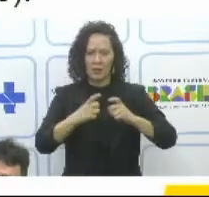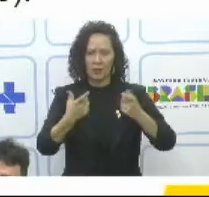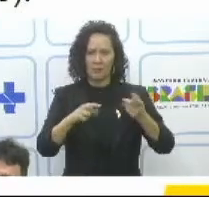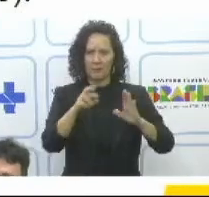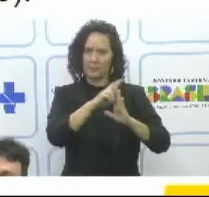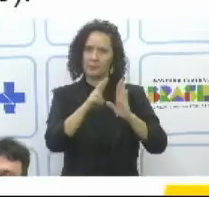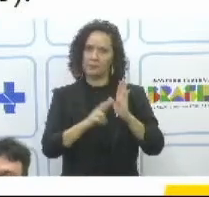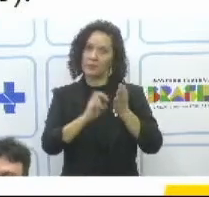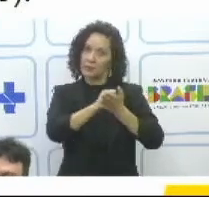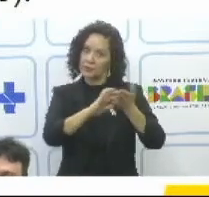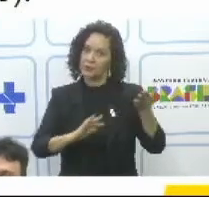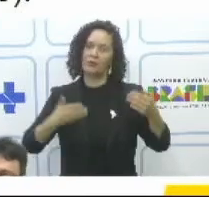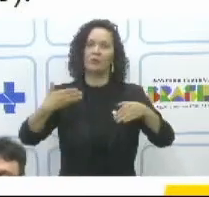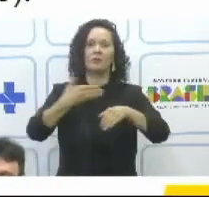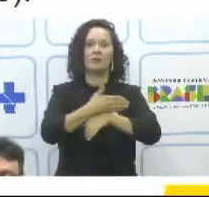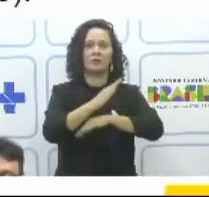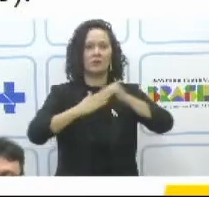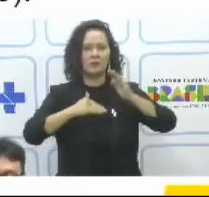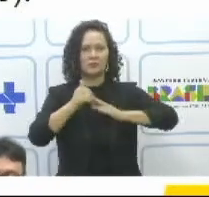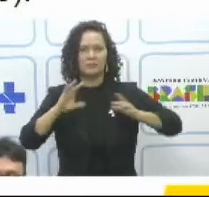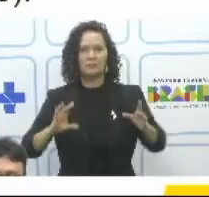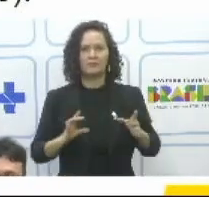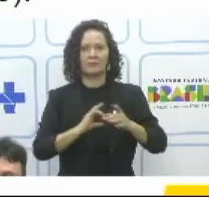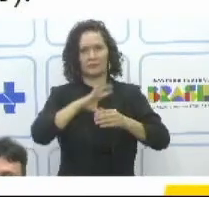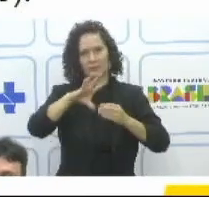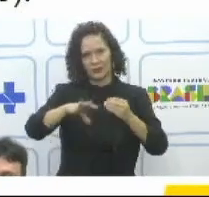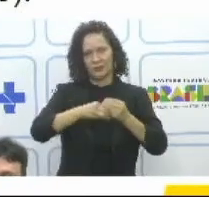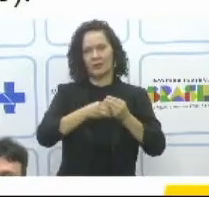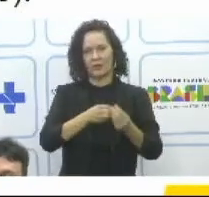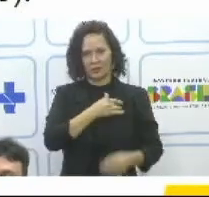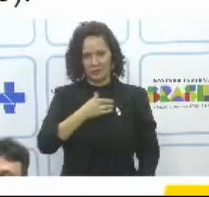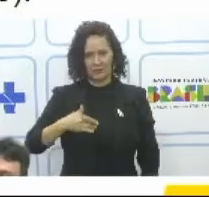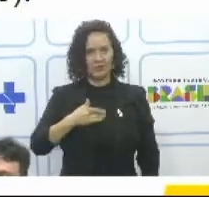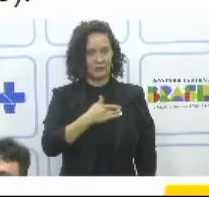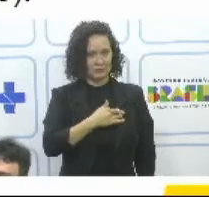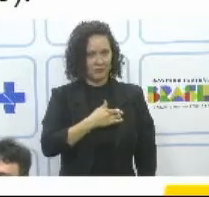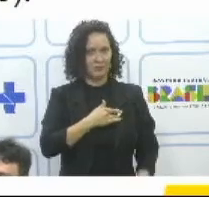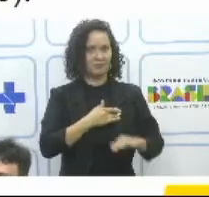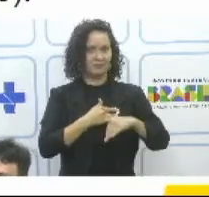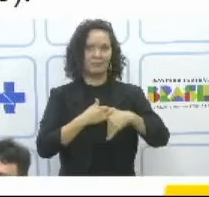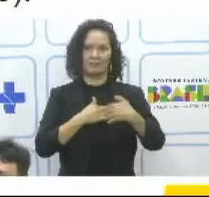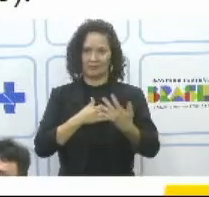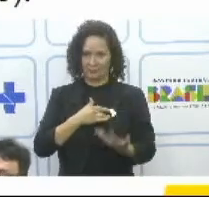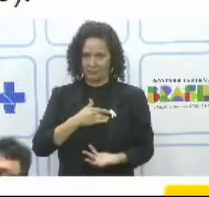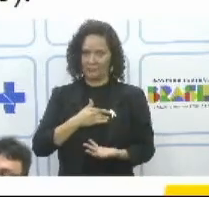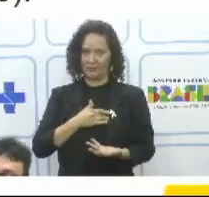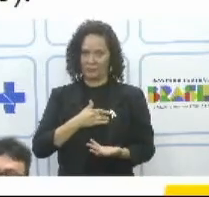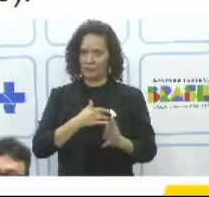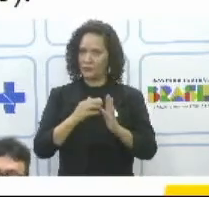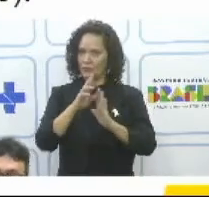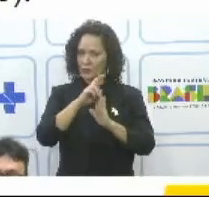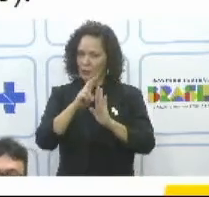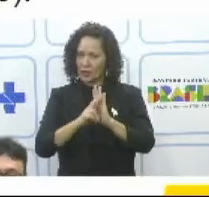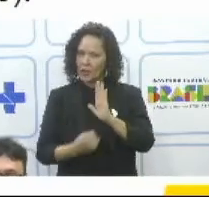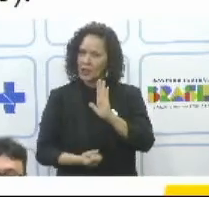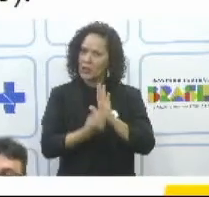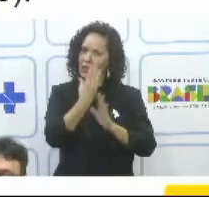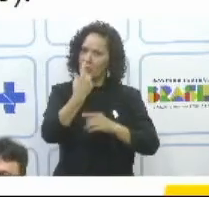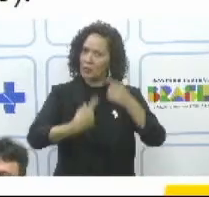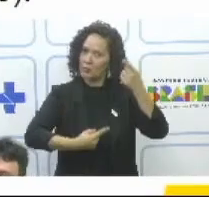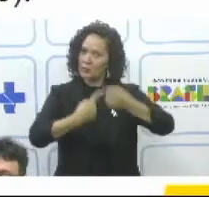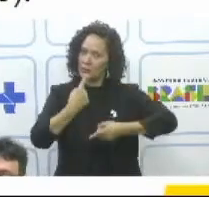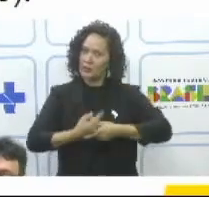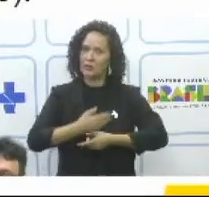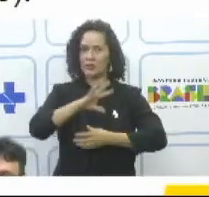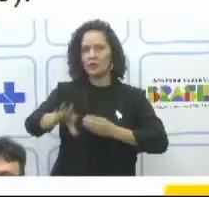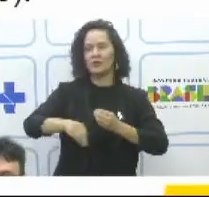resolutividade de ações e o acesso às práticas integrativas complementares em saúde. Então, a formulação dessa política vem